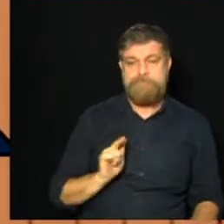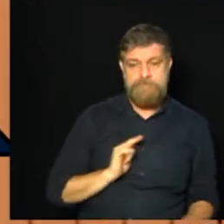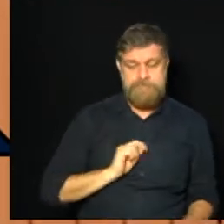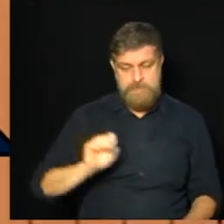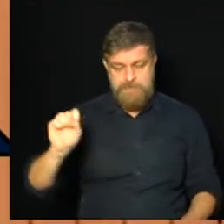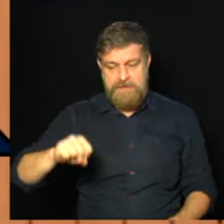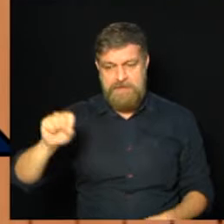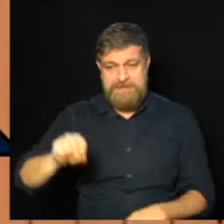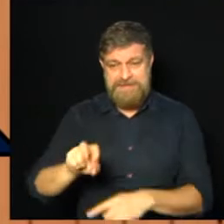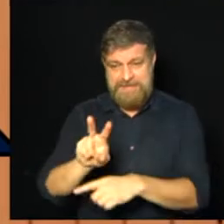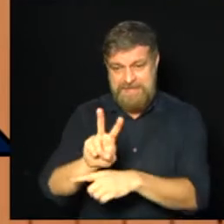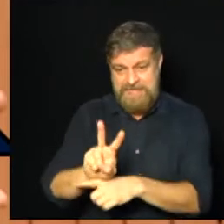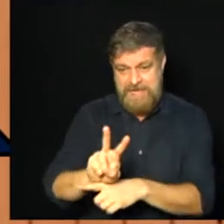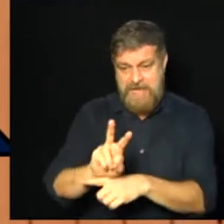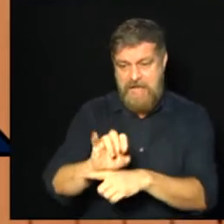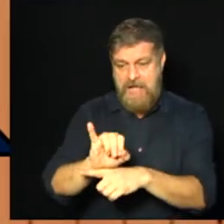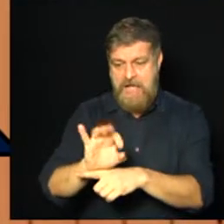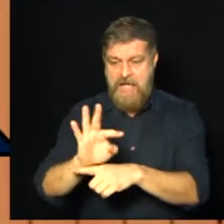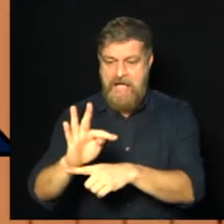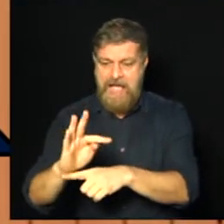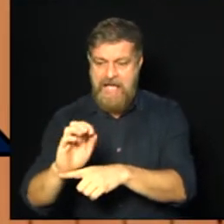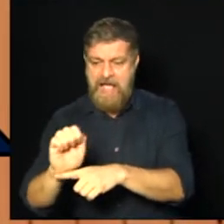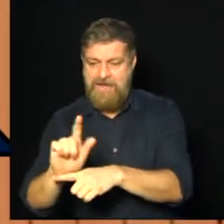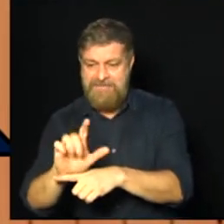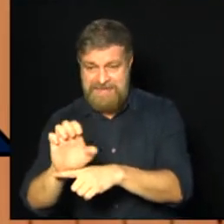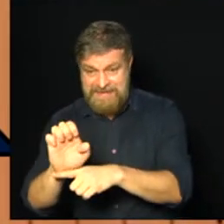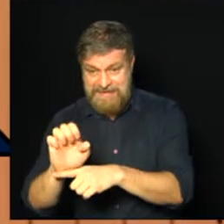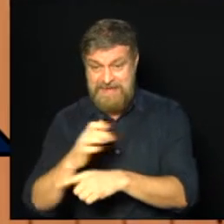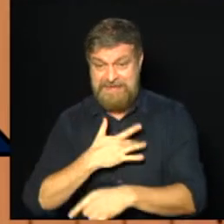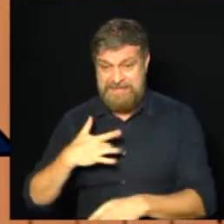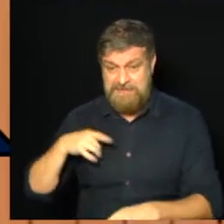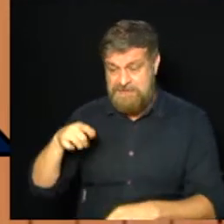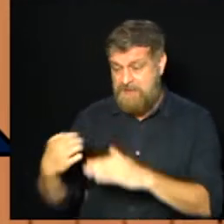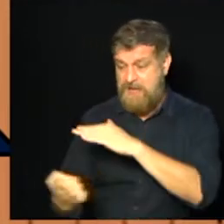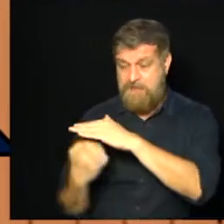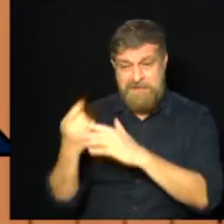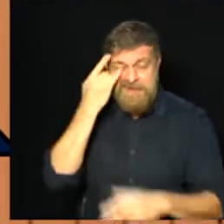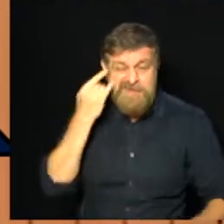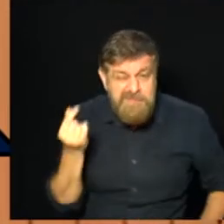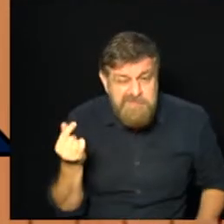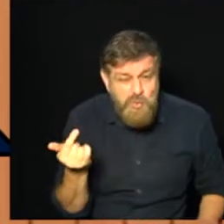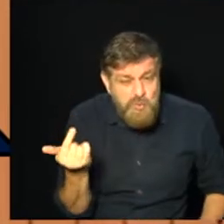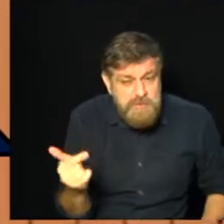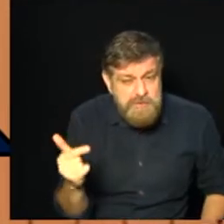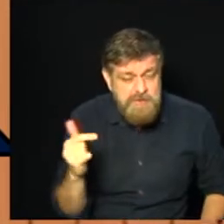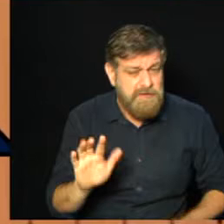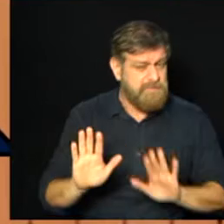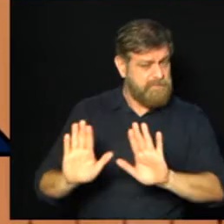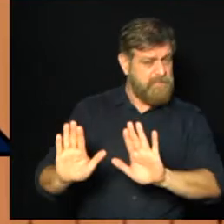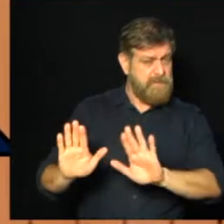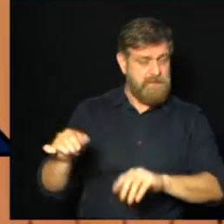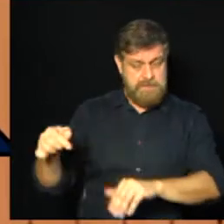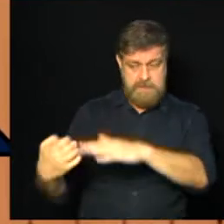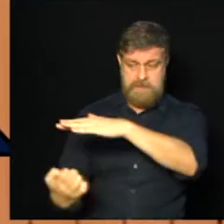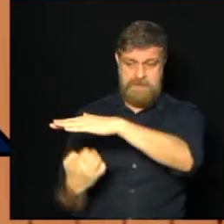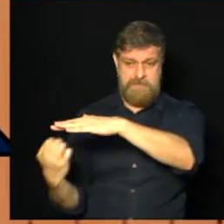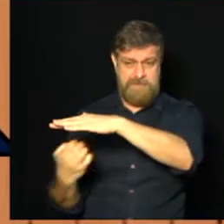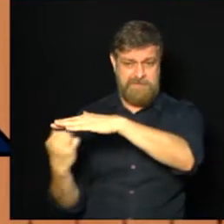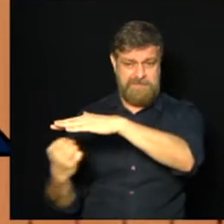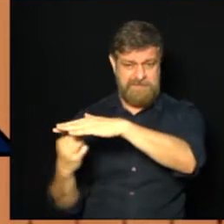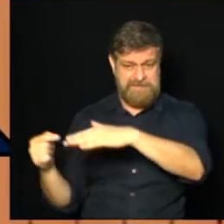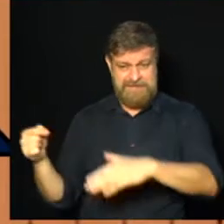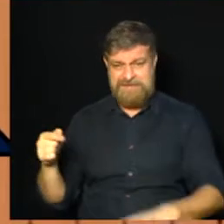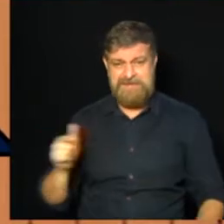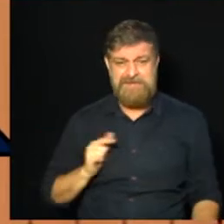Vitale Saúde, que era uma empresa teoricamente sem fins lucrativos, mas que era uma empresa que é